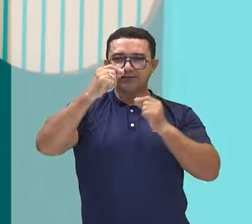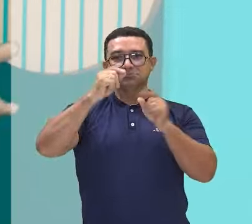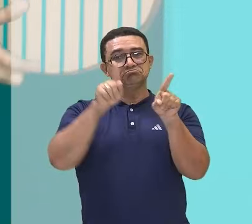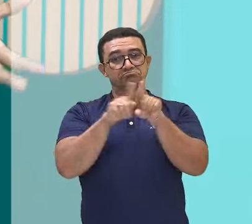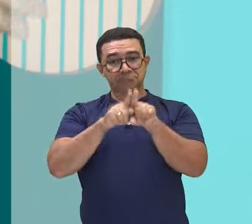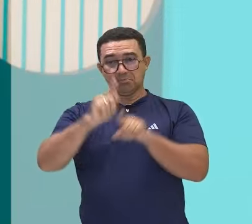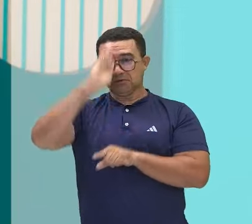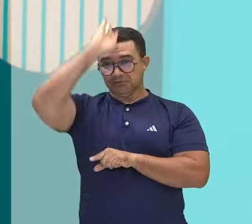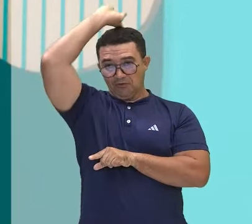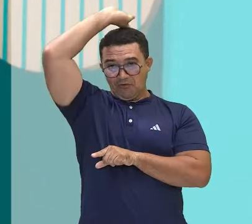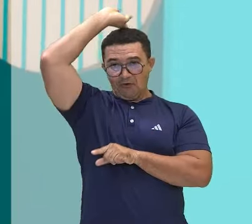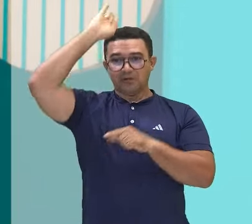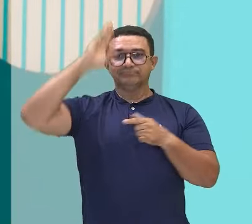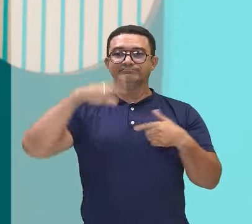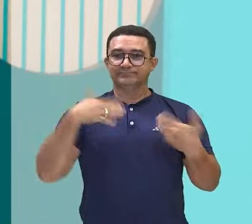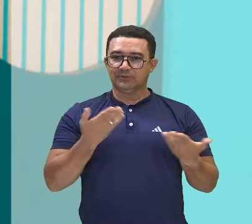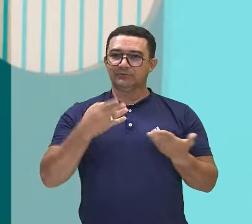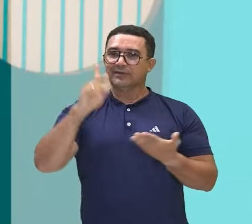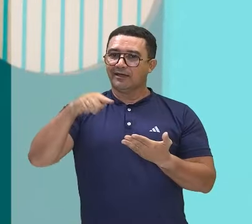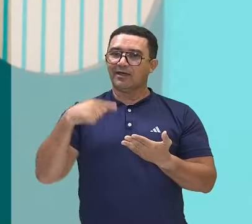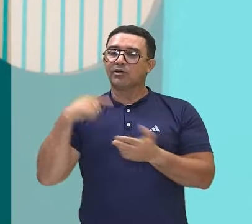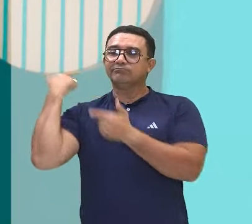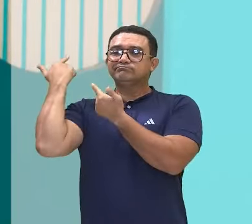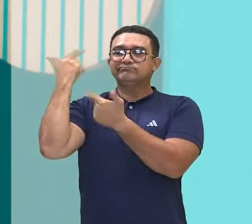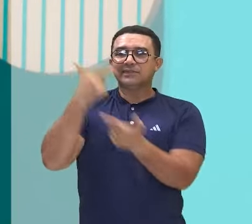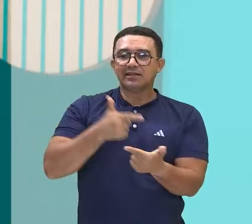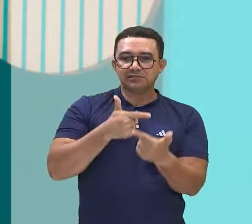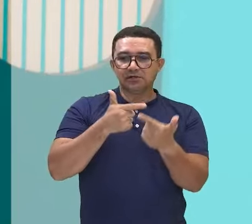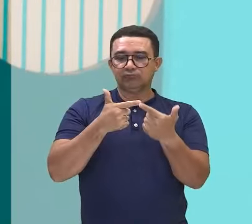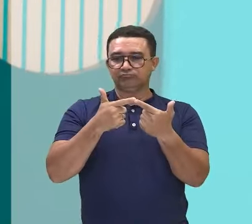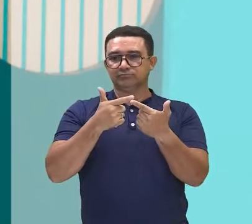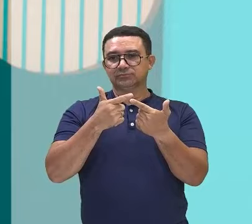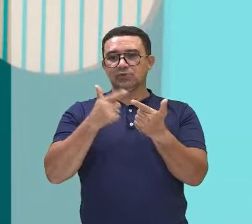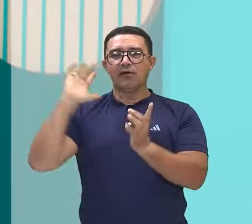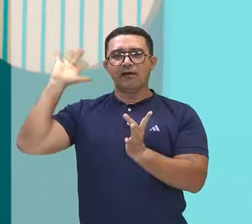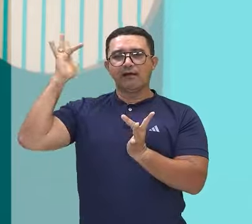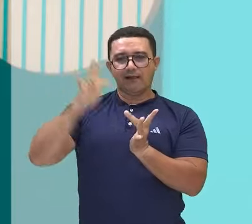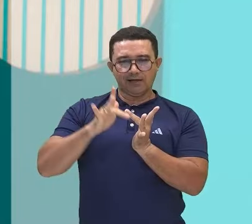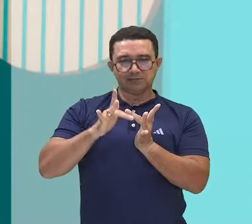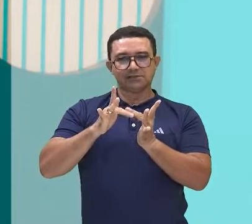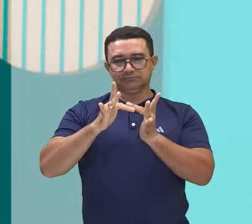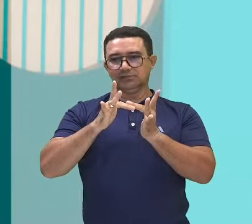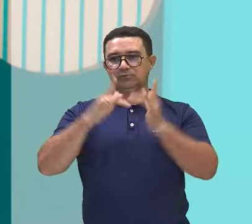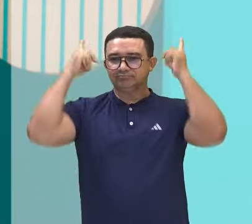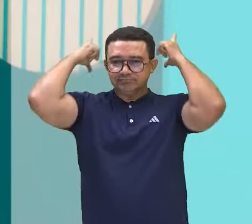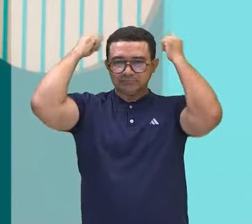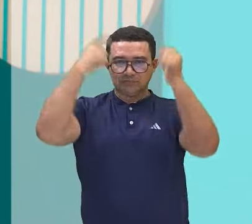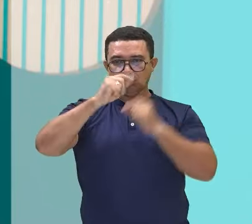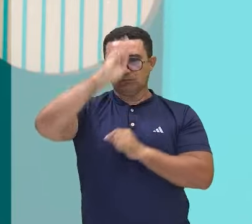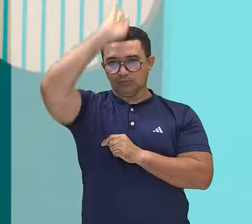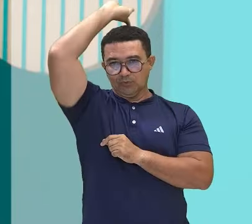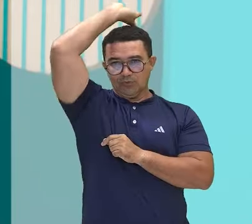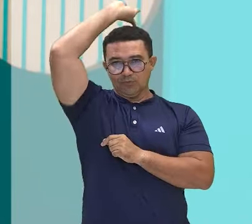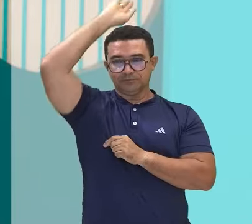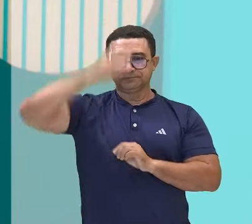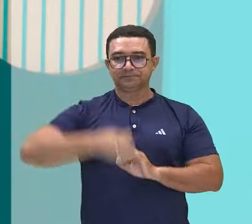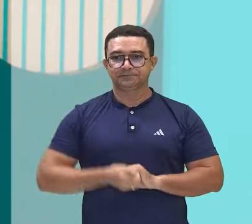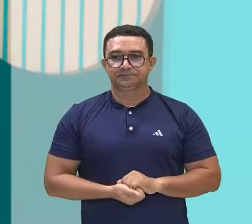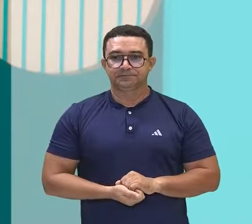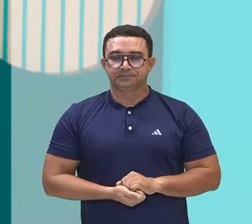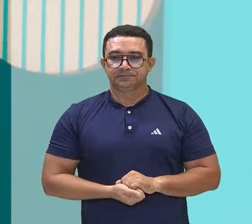Roma. Por isso que eu vou ter a retomada da tradição clássica greco-romana. Então agora eu quero que vocês entendam melhor